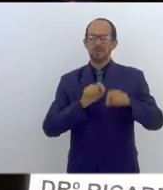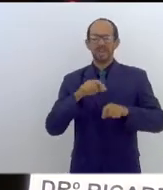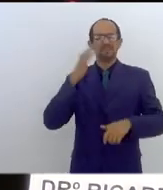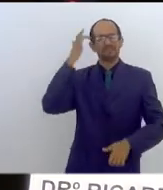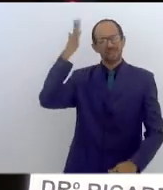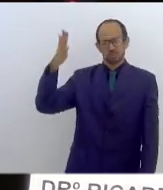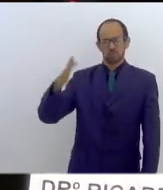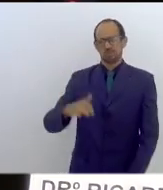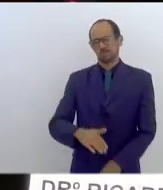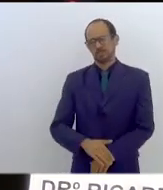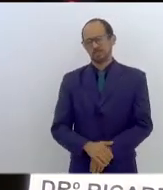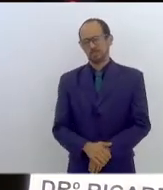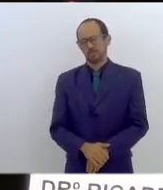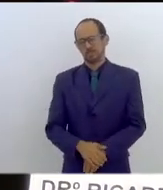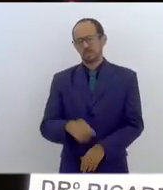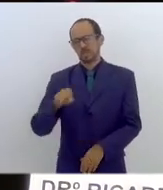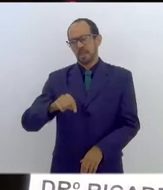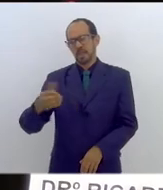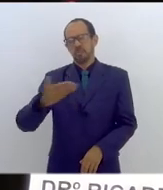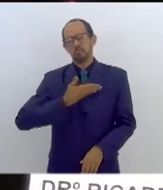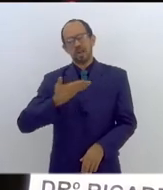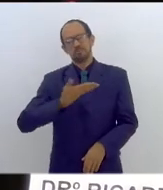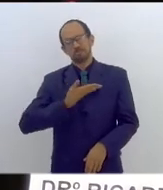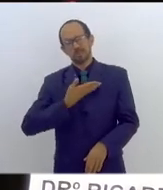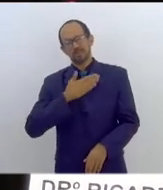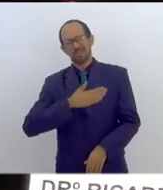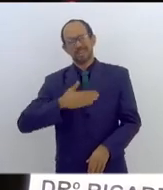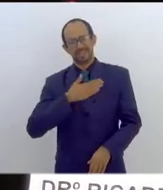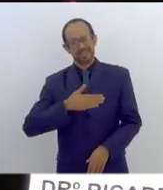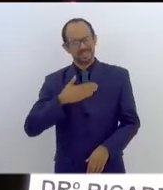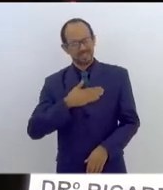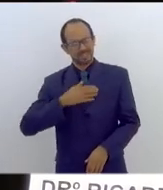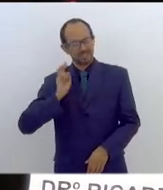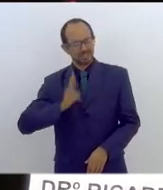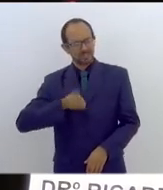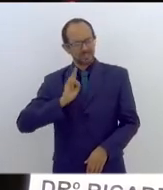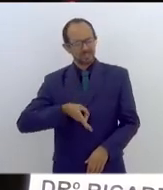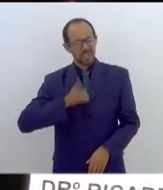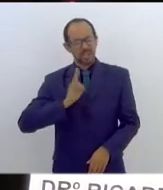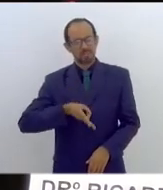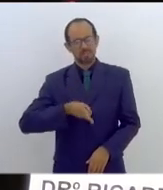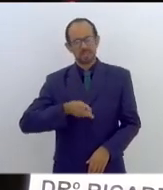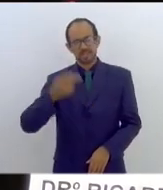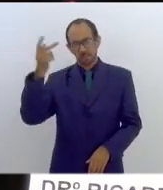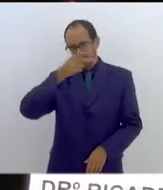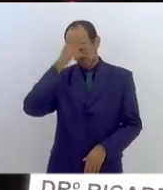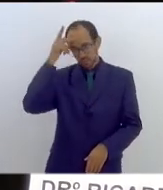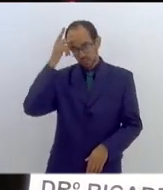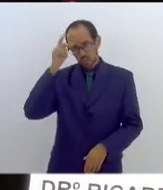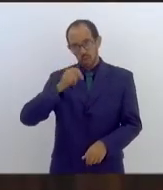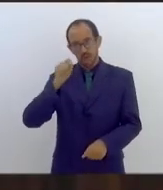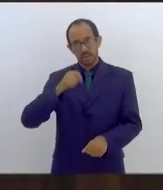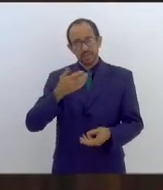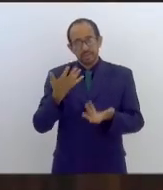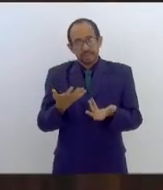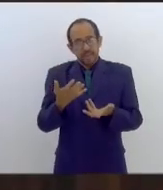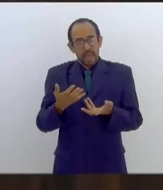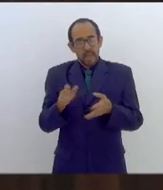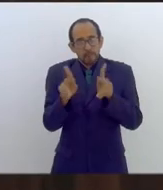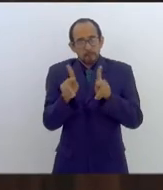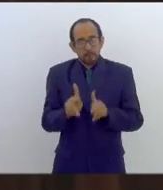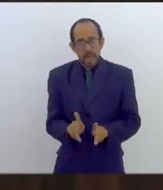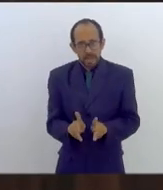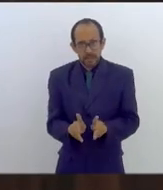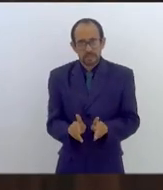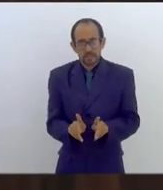né é um amigo querido é sempre essa pessoa que busca a conciliação é